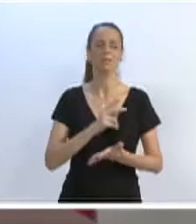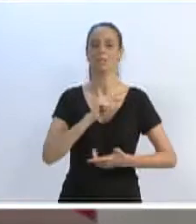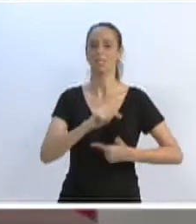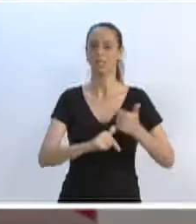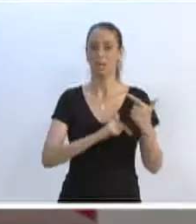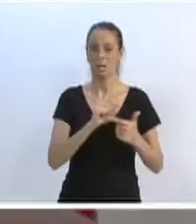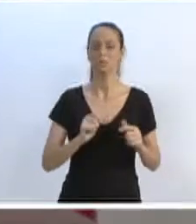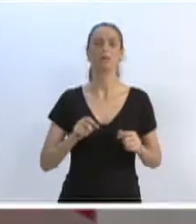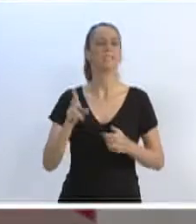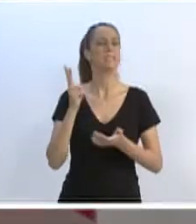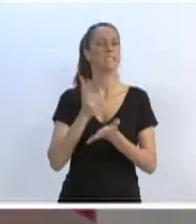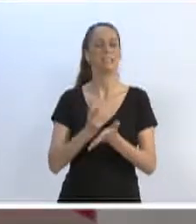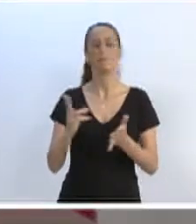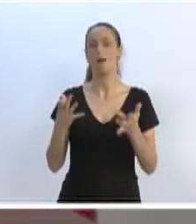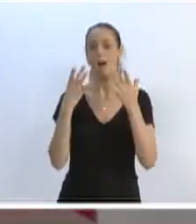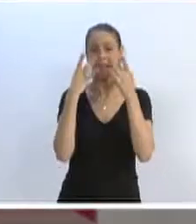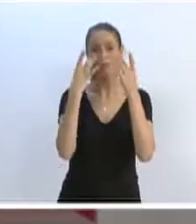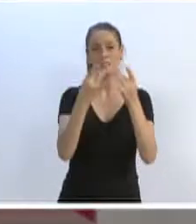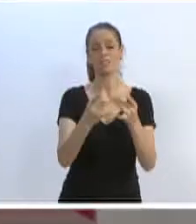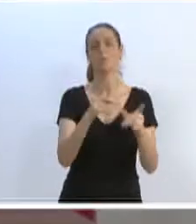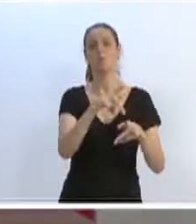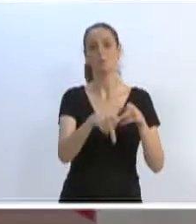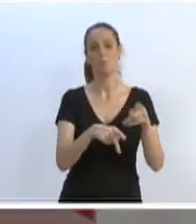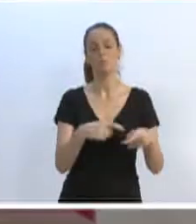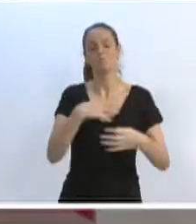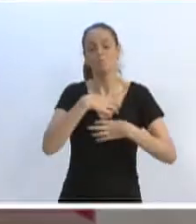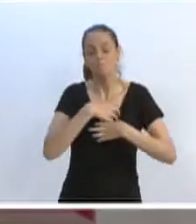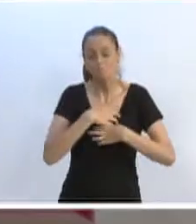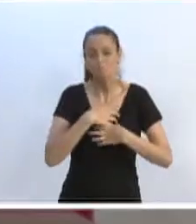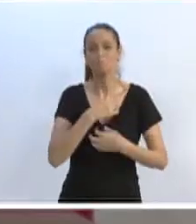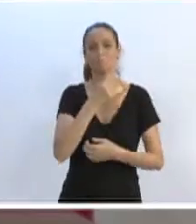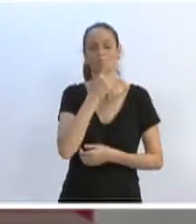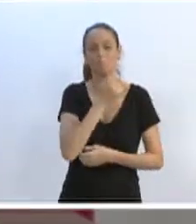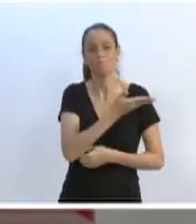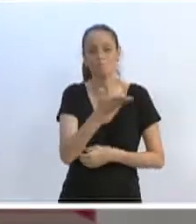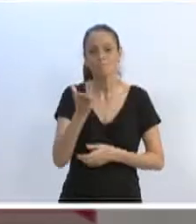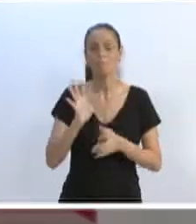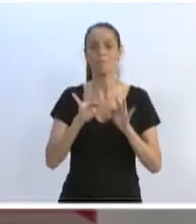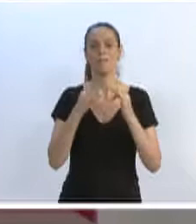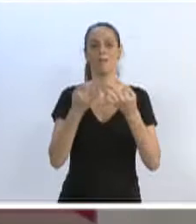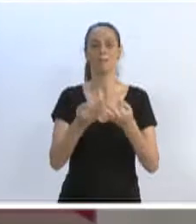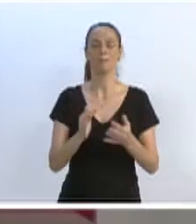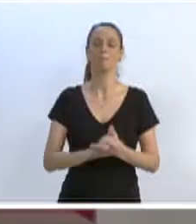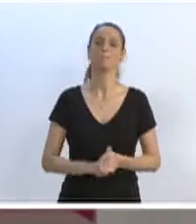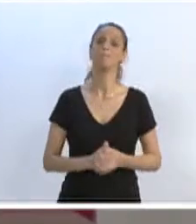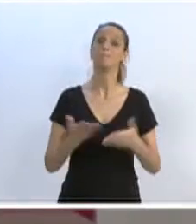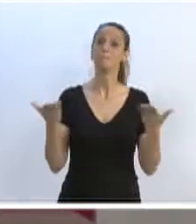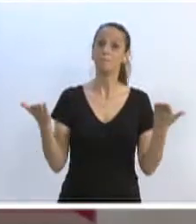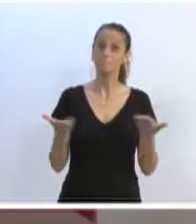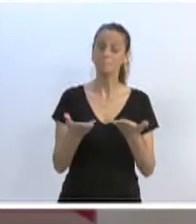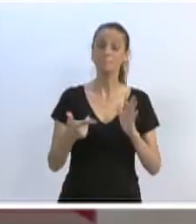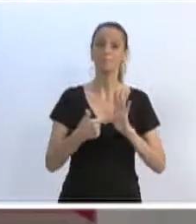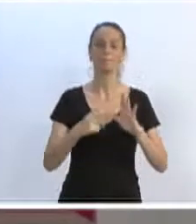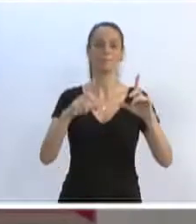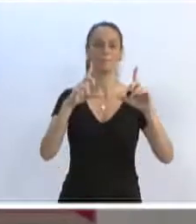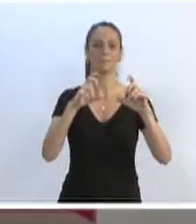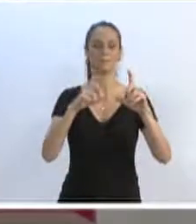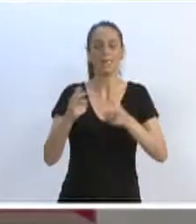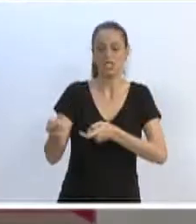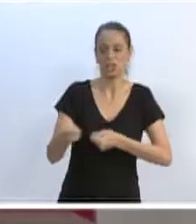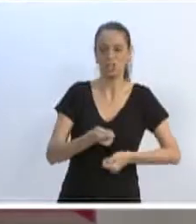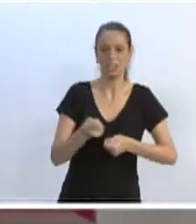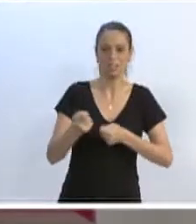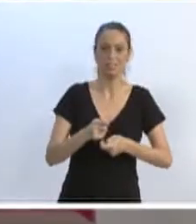comunidade. E minhas condolências à família. E depois gostaria que o Ari soltasse imagens ali da gincana aquática